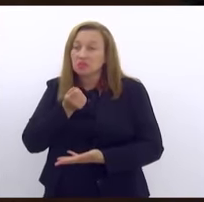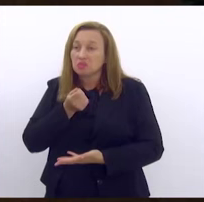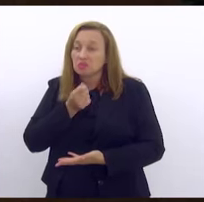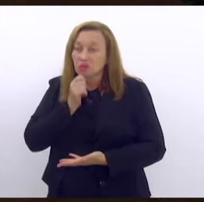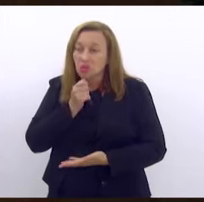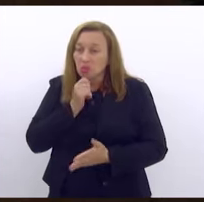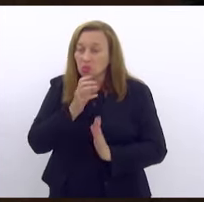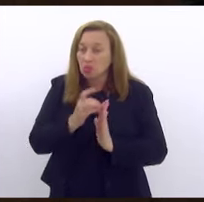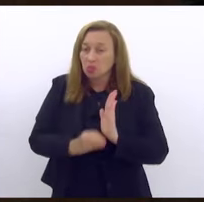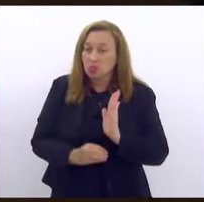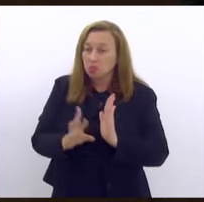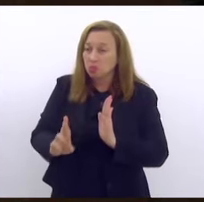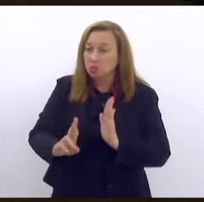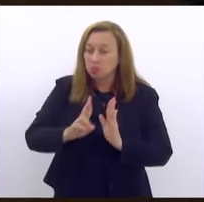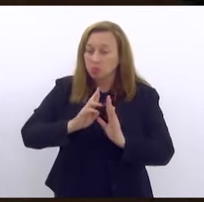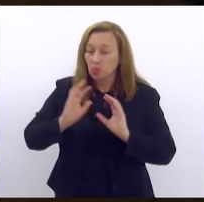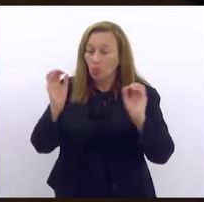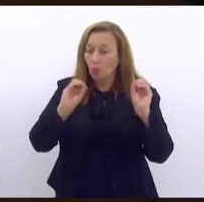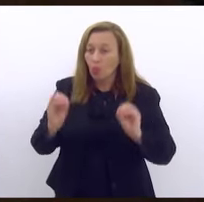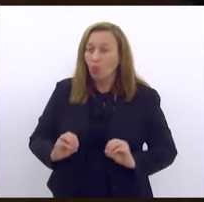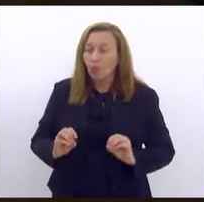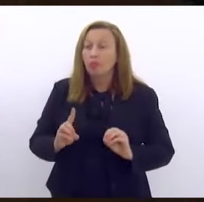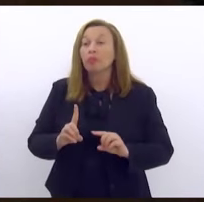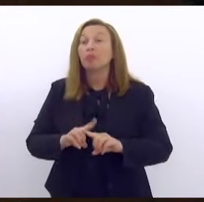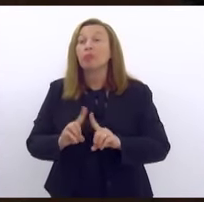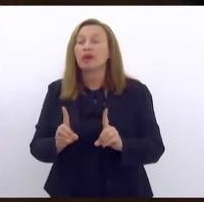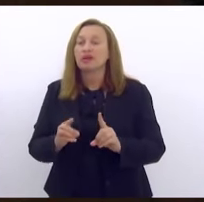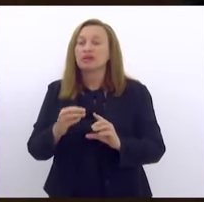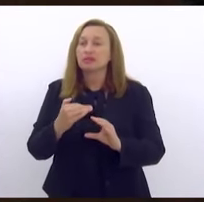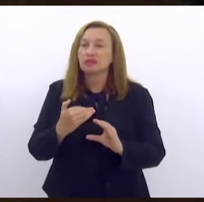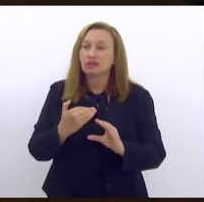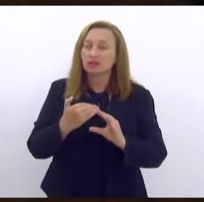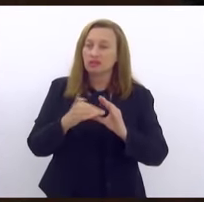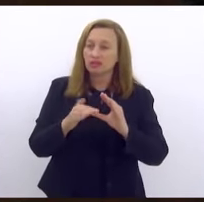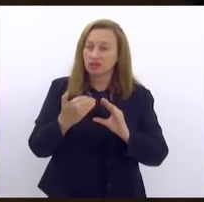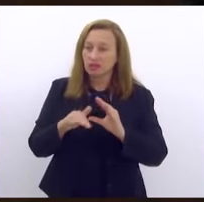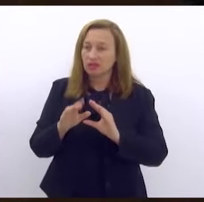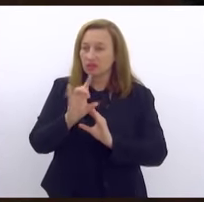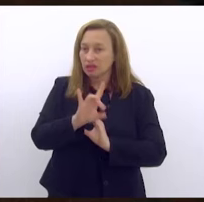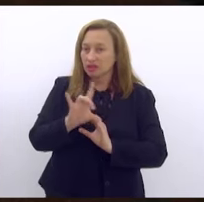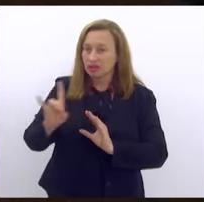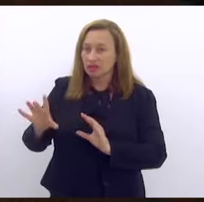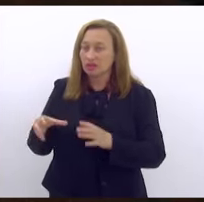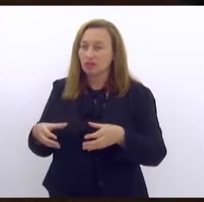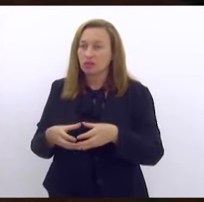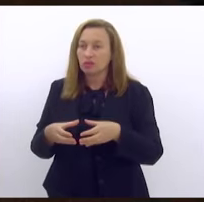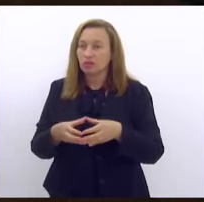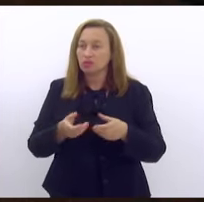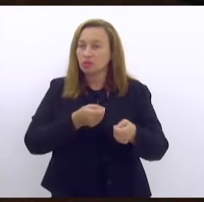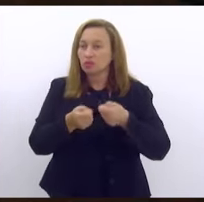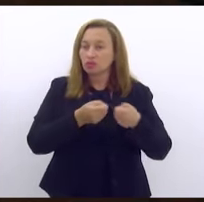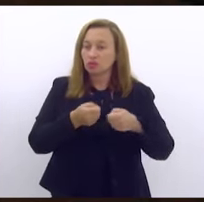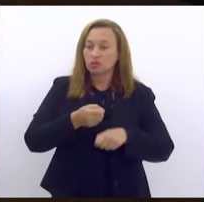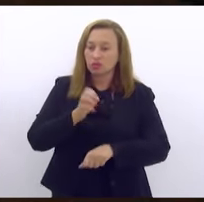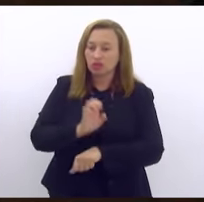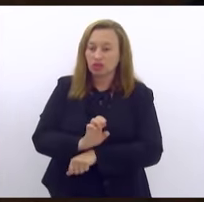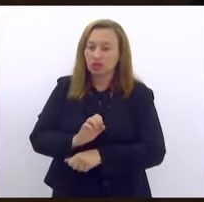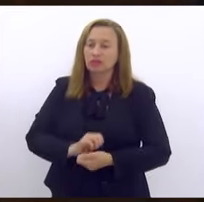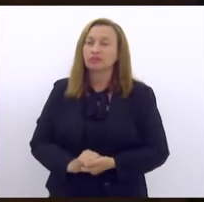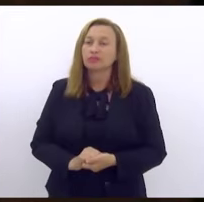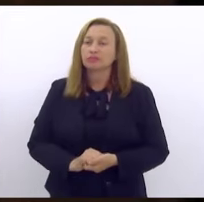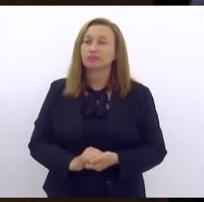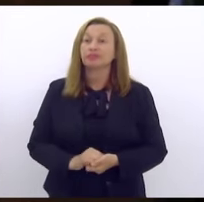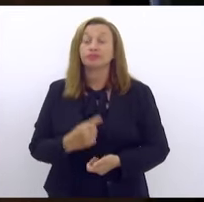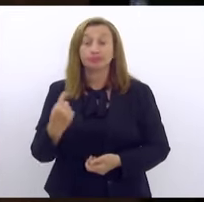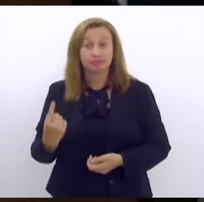respondidos. Mas nós enviamos cada um deles aos órgãos de controle do Estado e, para